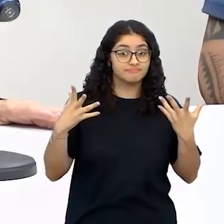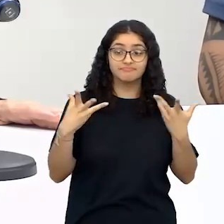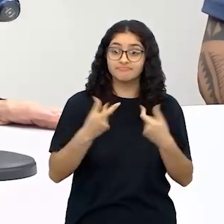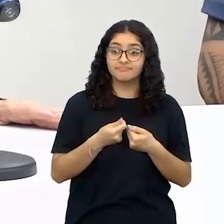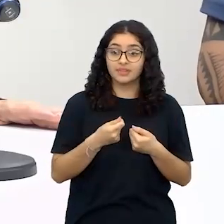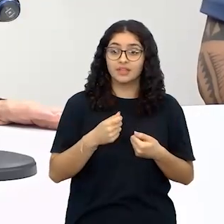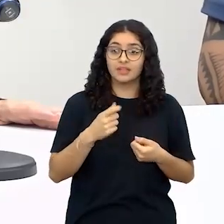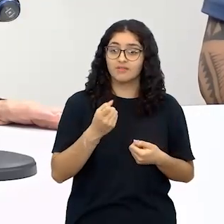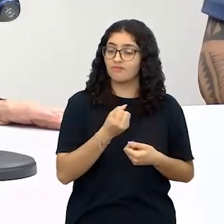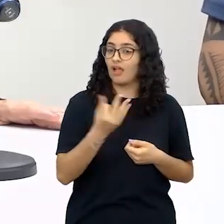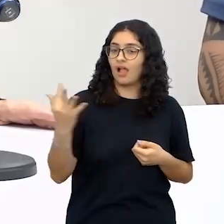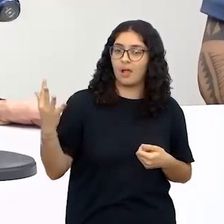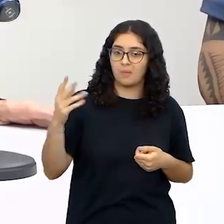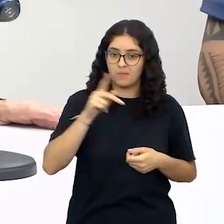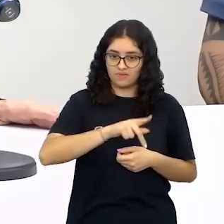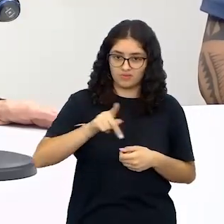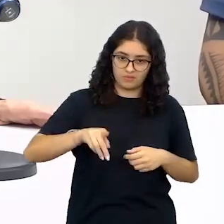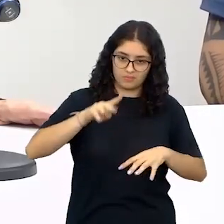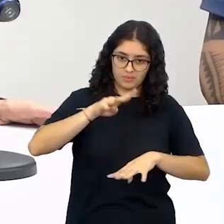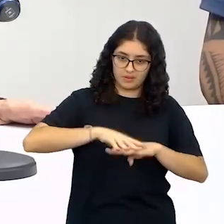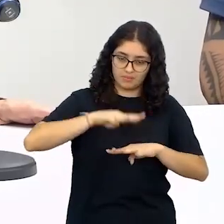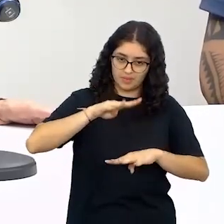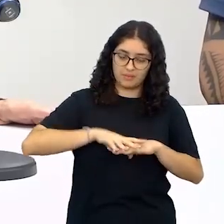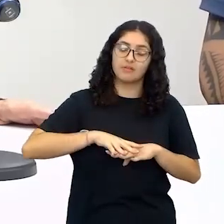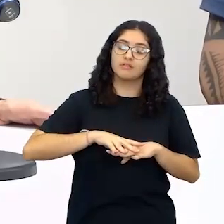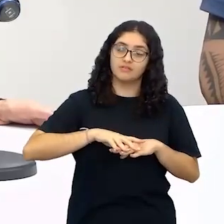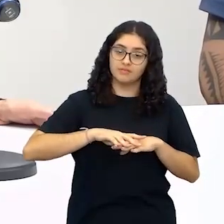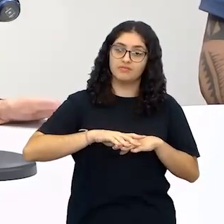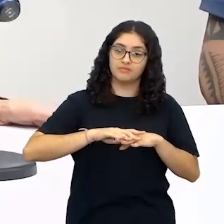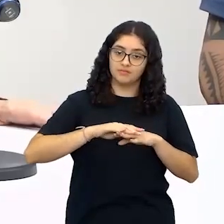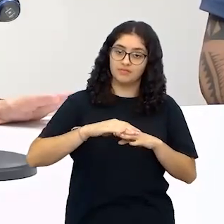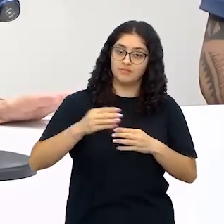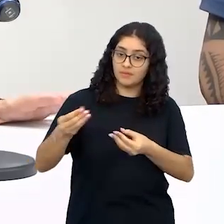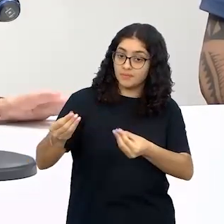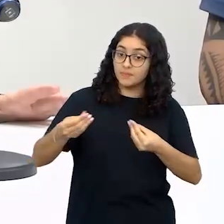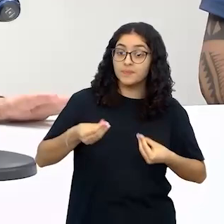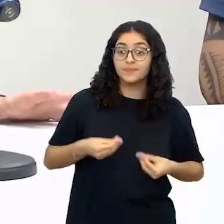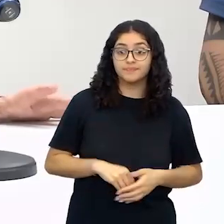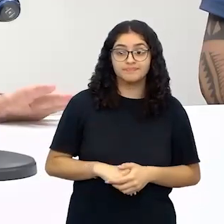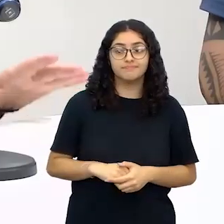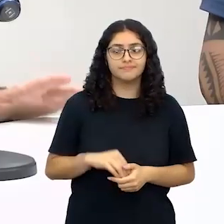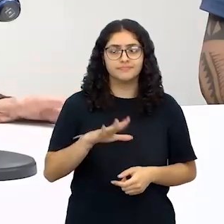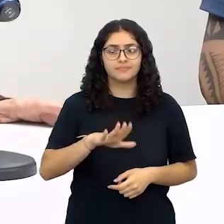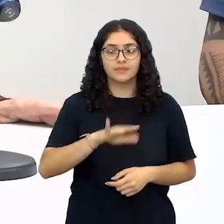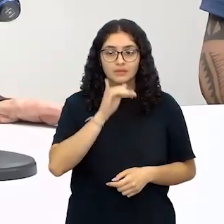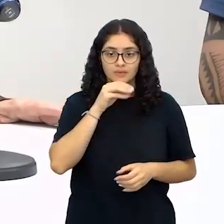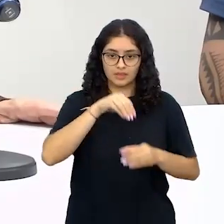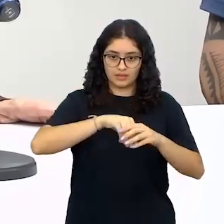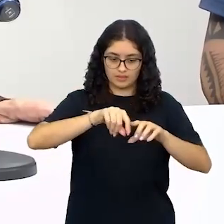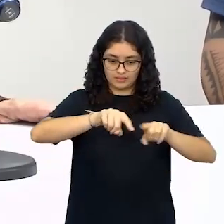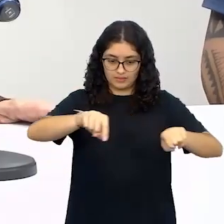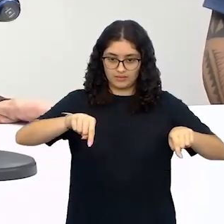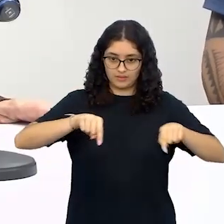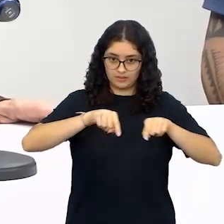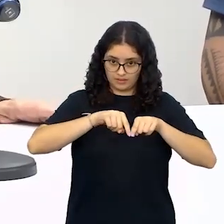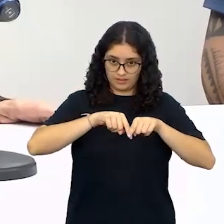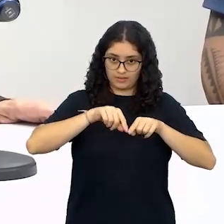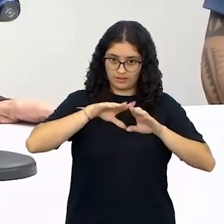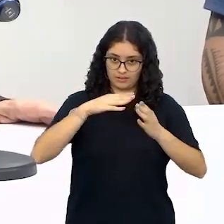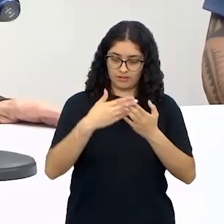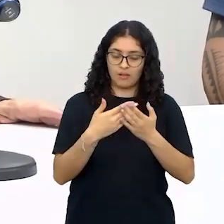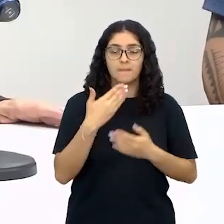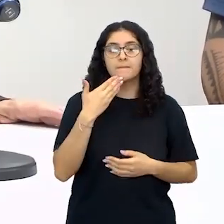maravilhoso. Vários professores de matemáticas têm trazido para mim isso. Quando na sala ele pede que